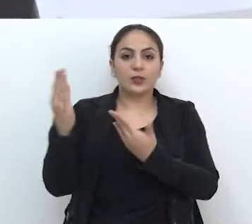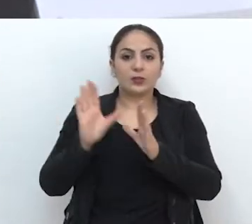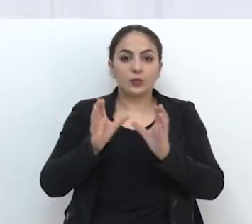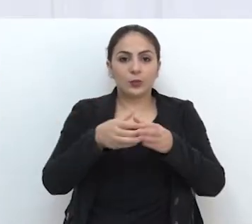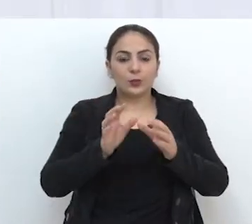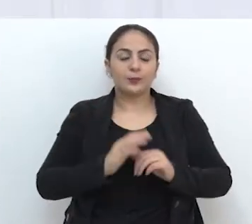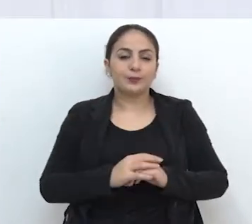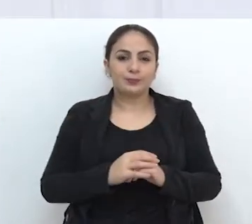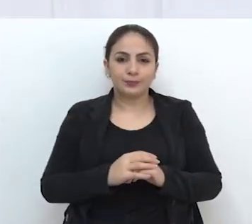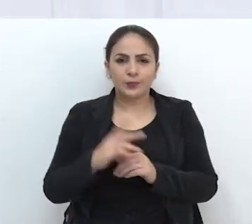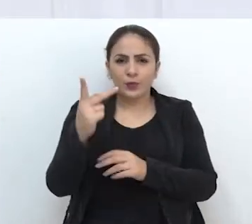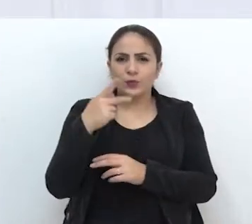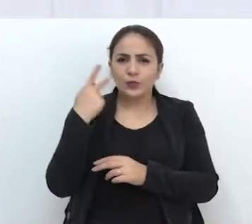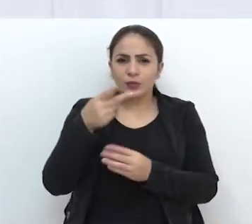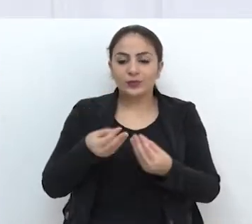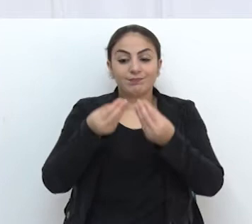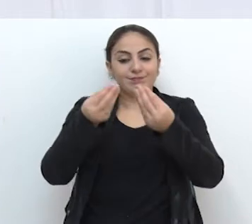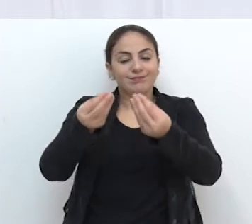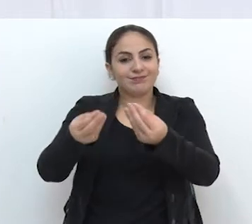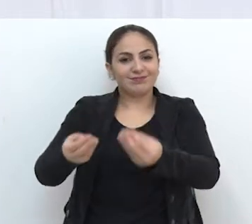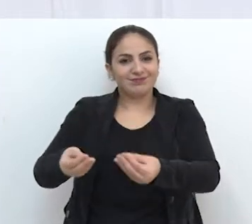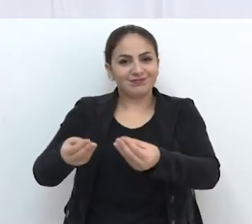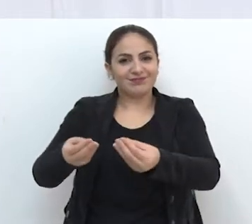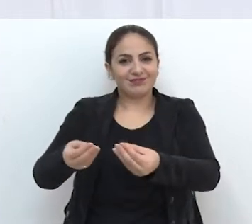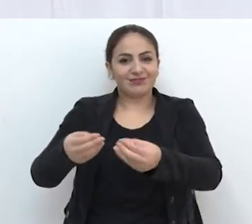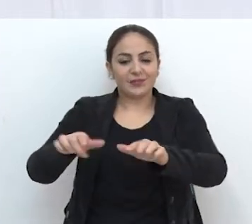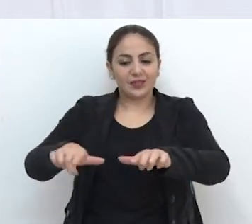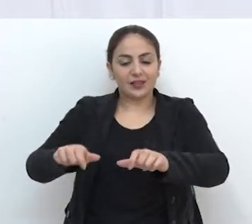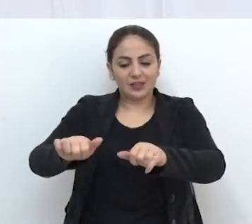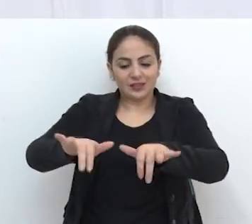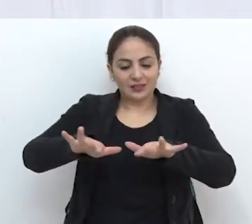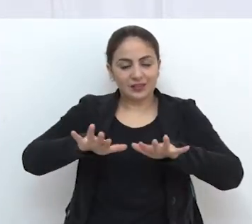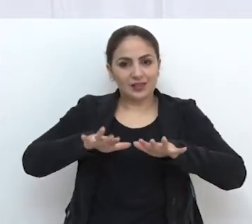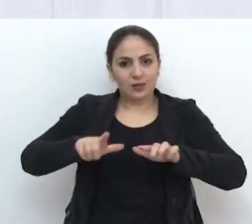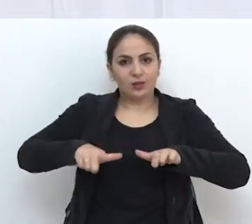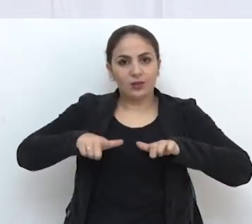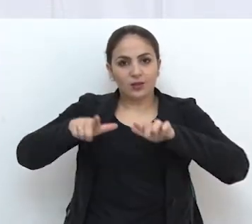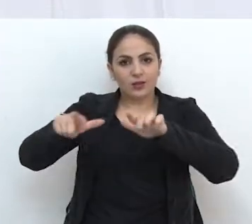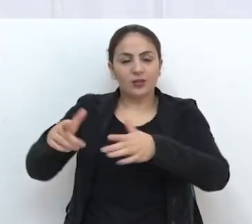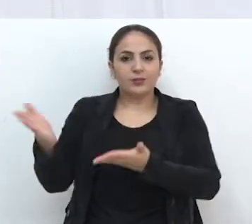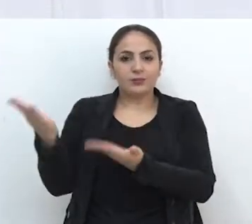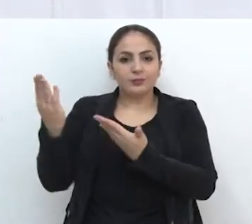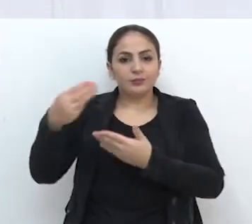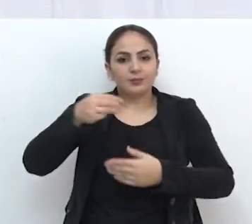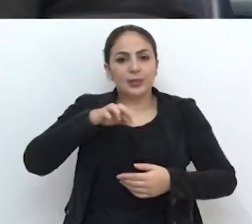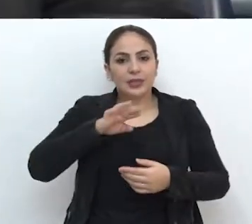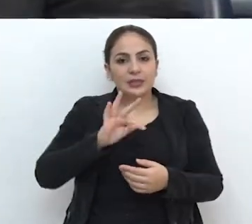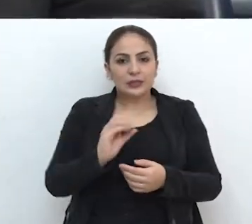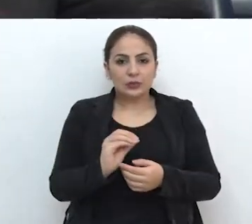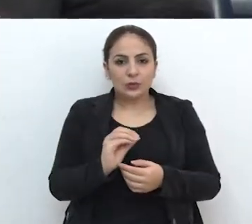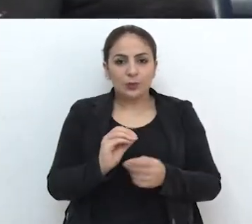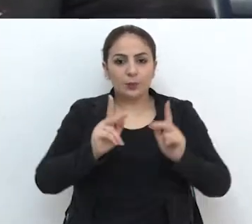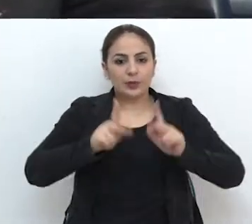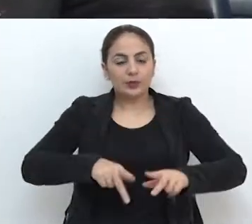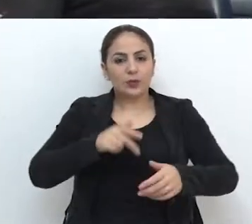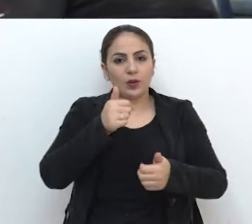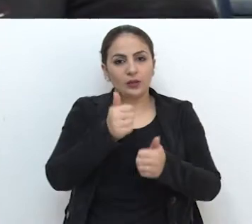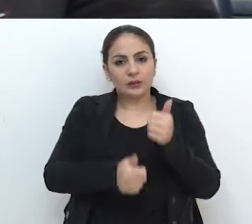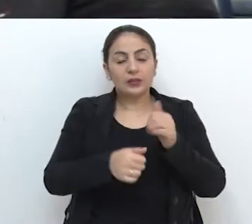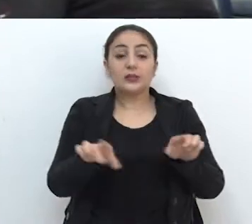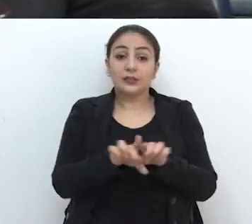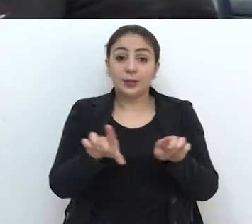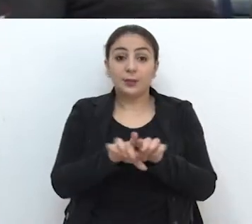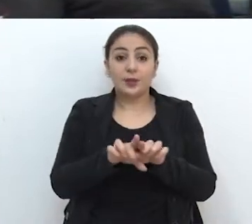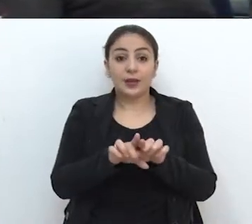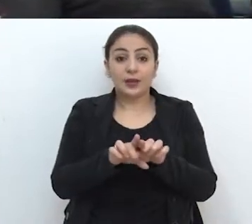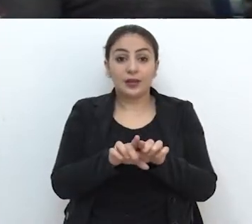grupo. O parlamentar entregou em sessão plenária um certificado de honra ao mérito para os atletas e